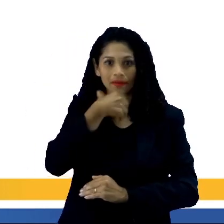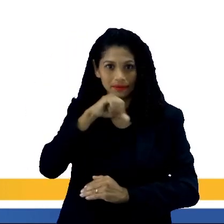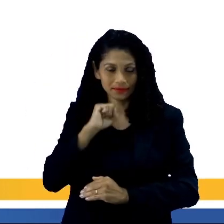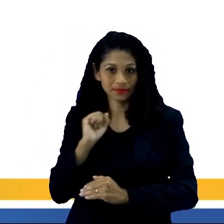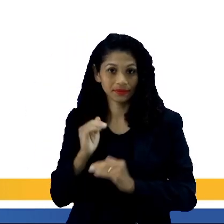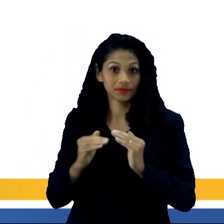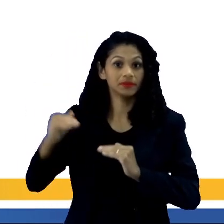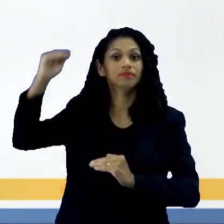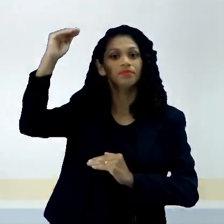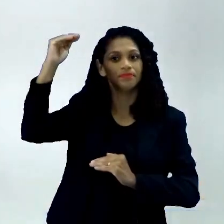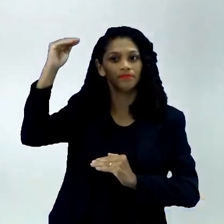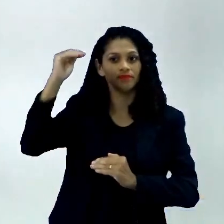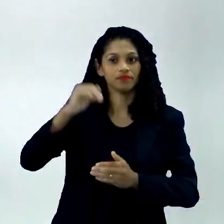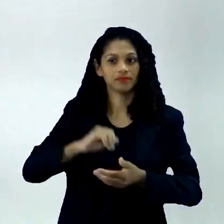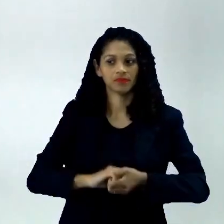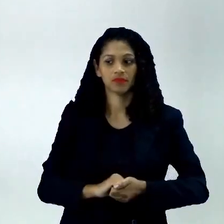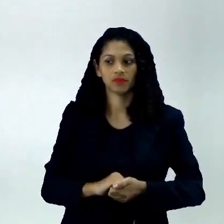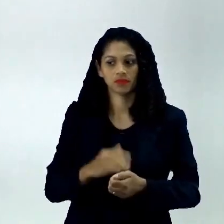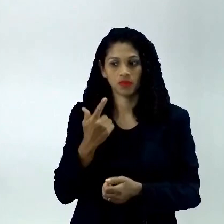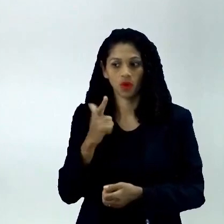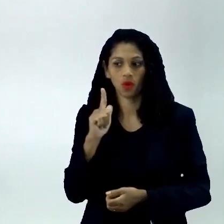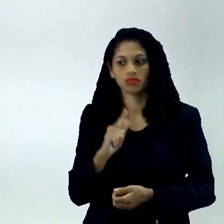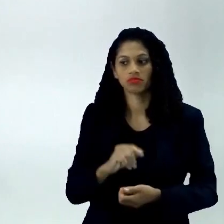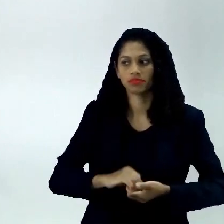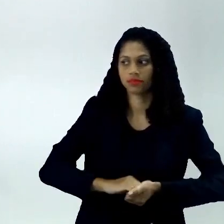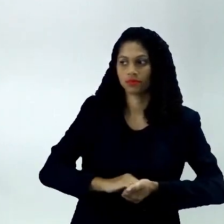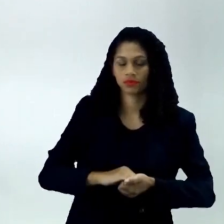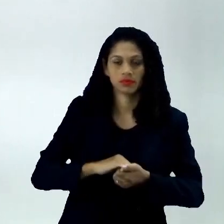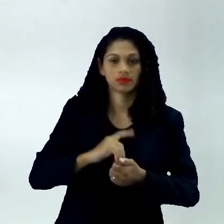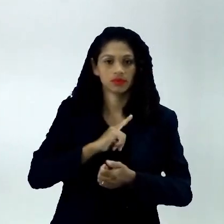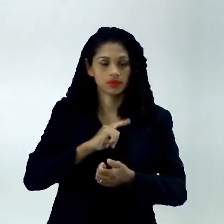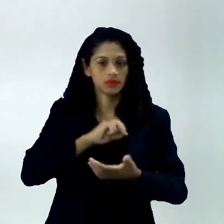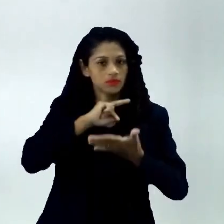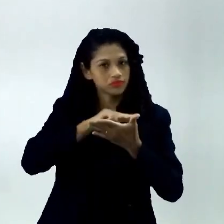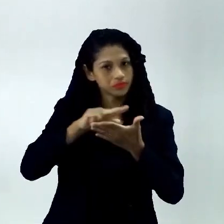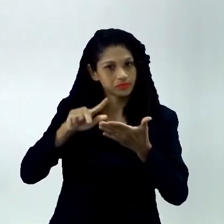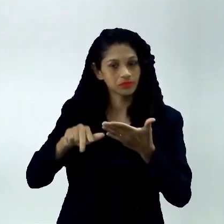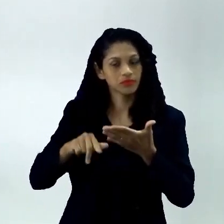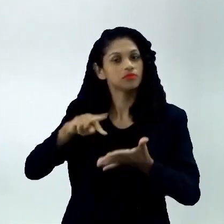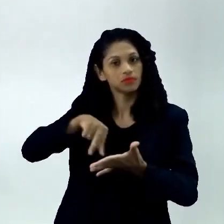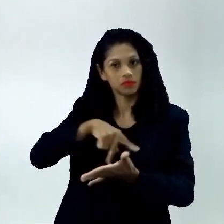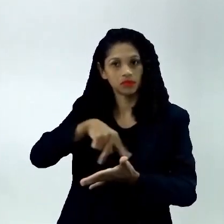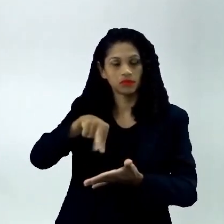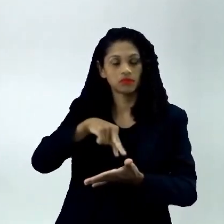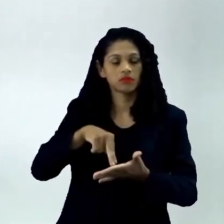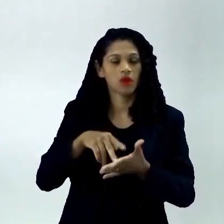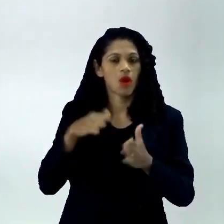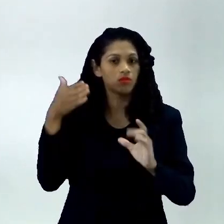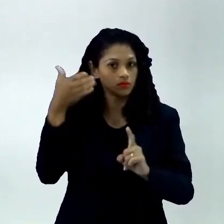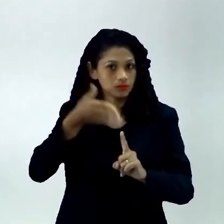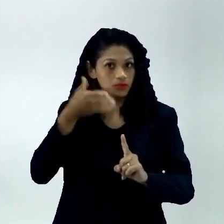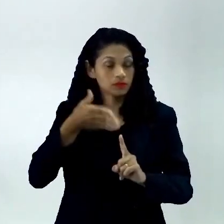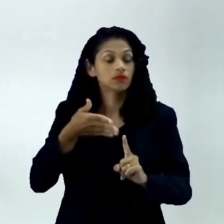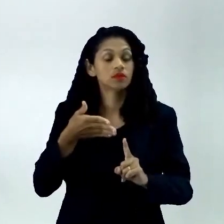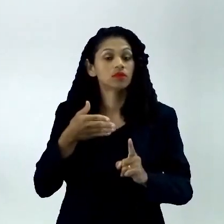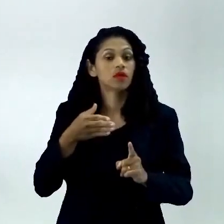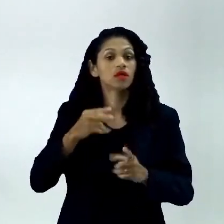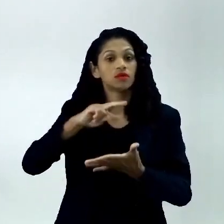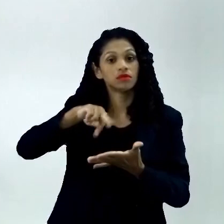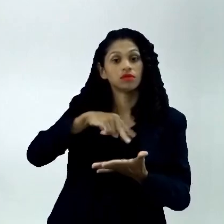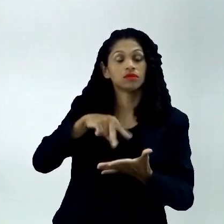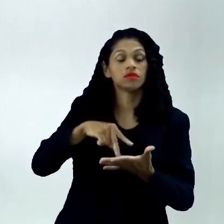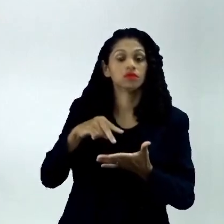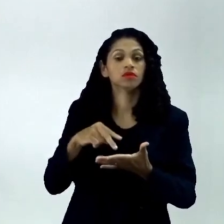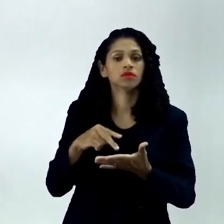o Cuarupi. Então aqui a gente tinha algumas referências de dança indígena, elas não são só essas, tem